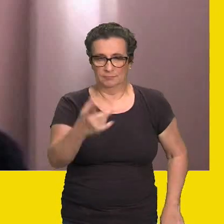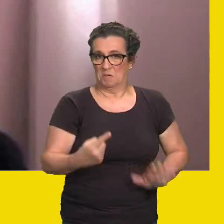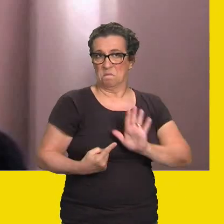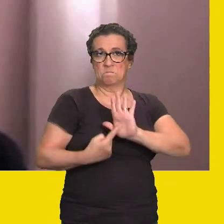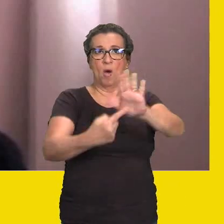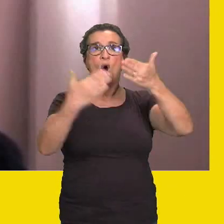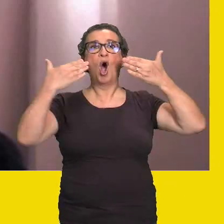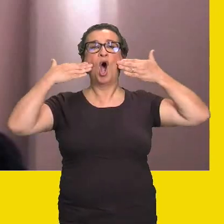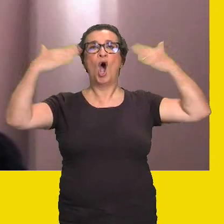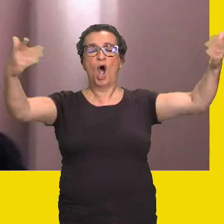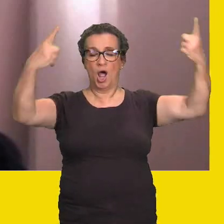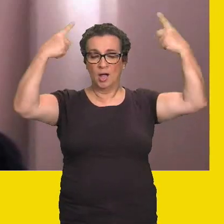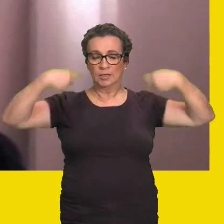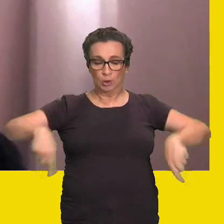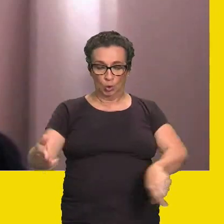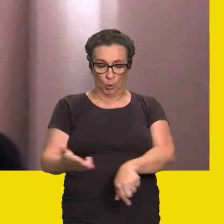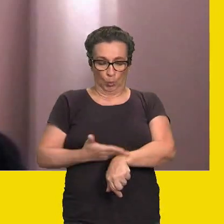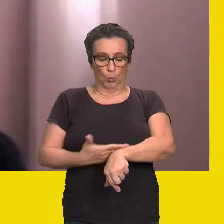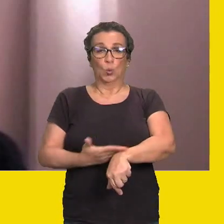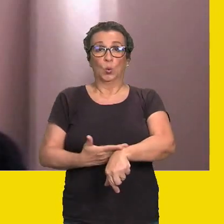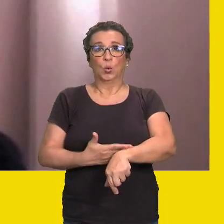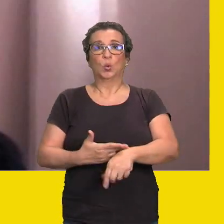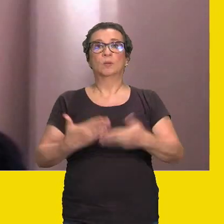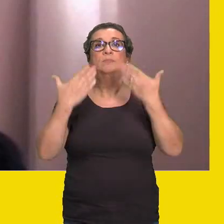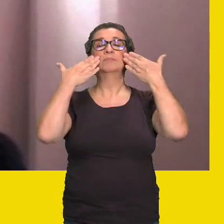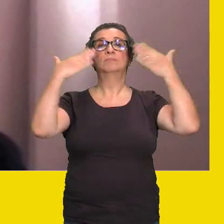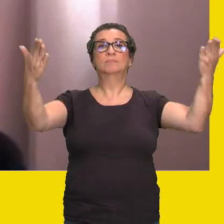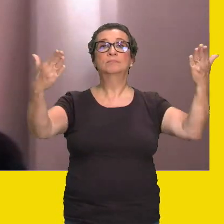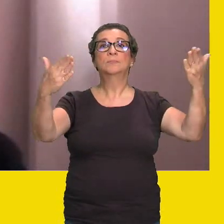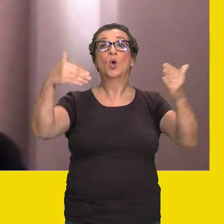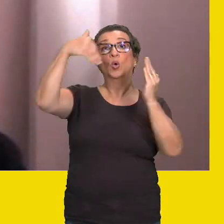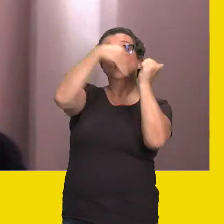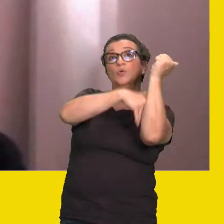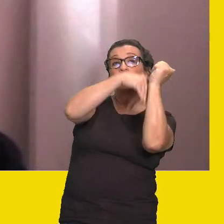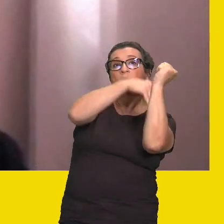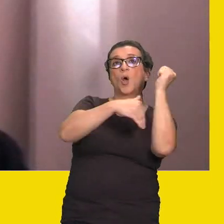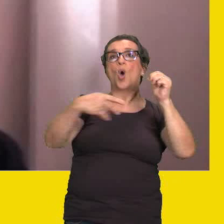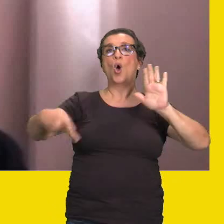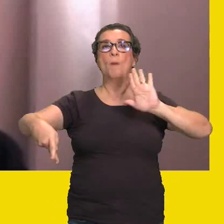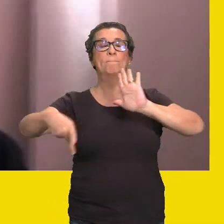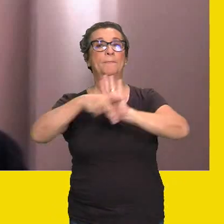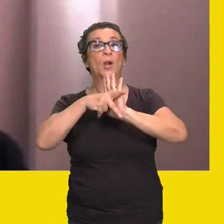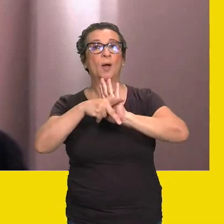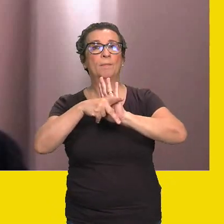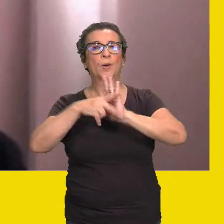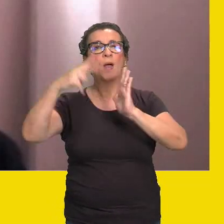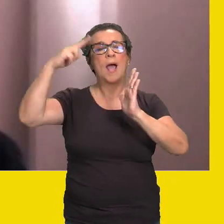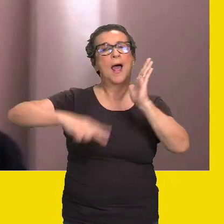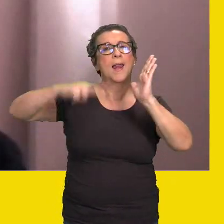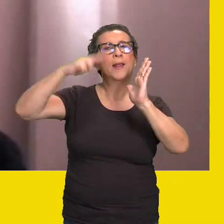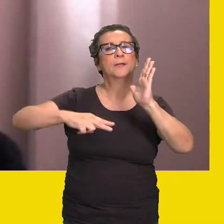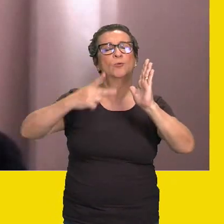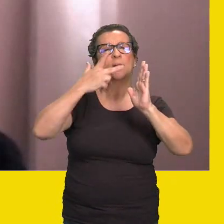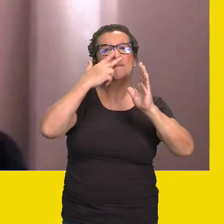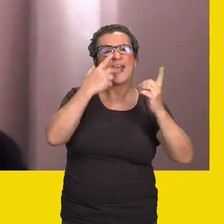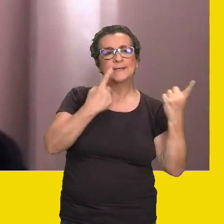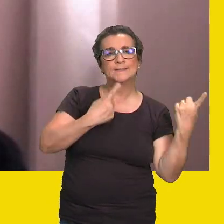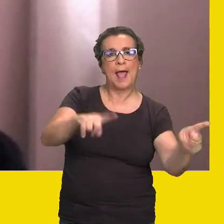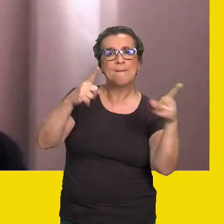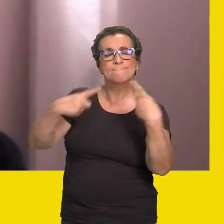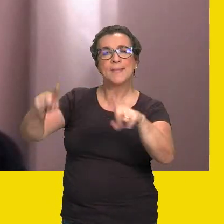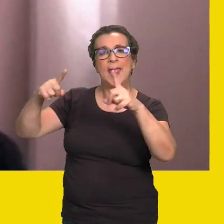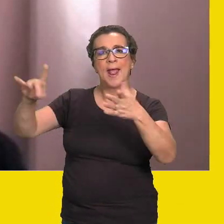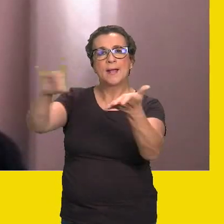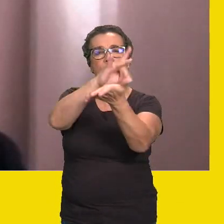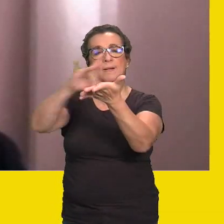torna coletivo, individual e público, o secreto, o próprio. A leitura ameaça os indivíduos porque